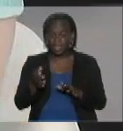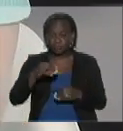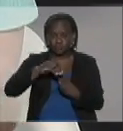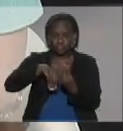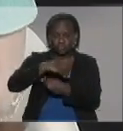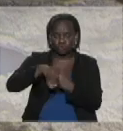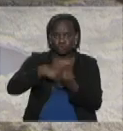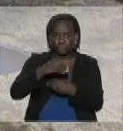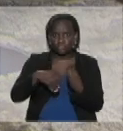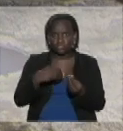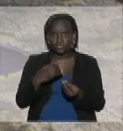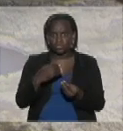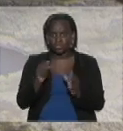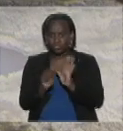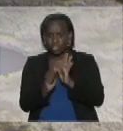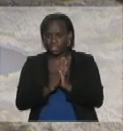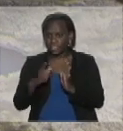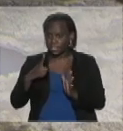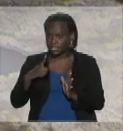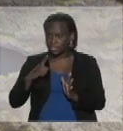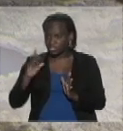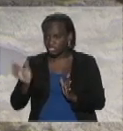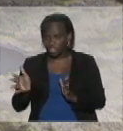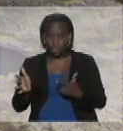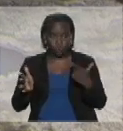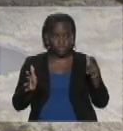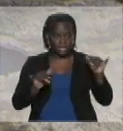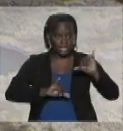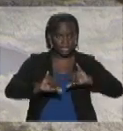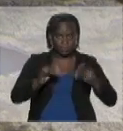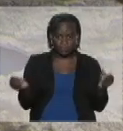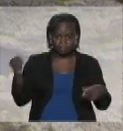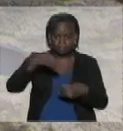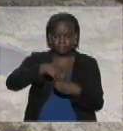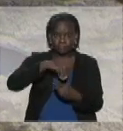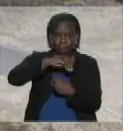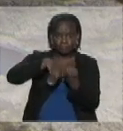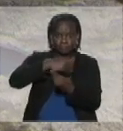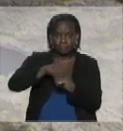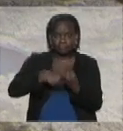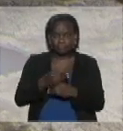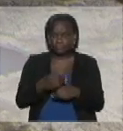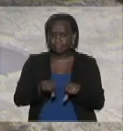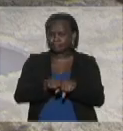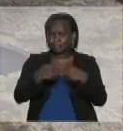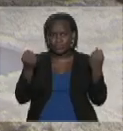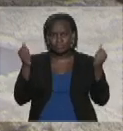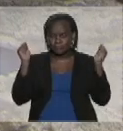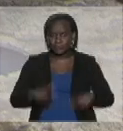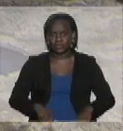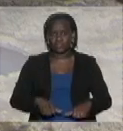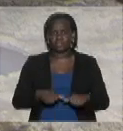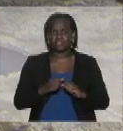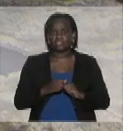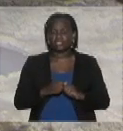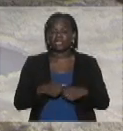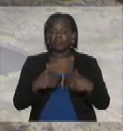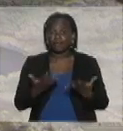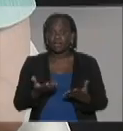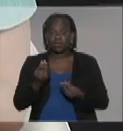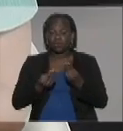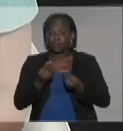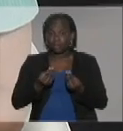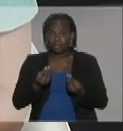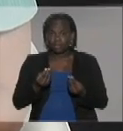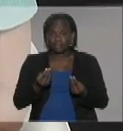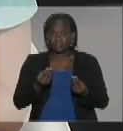que são misturas, na verdade, de drogas já existentes com elementos químicos que têm um potencial destrutivo enorme. Como